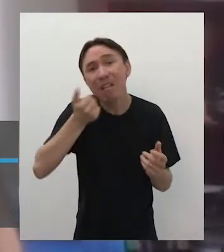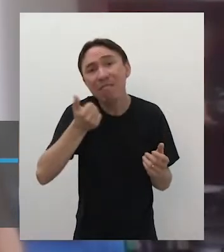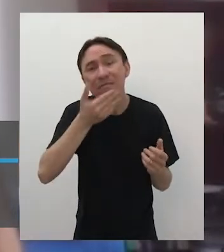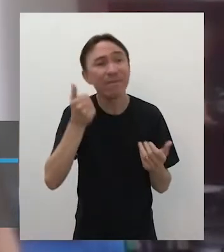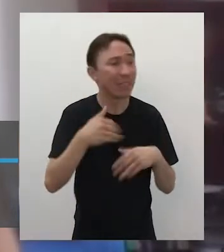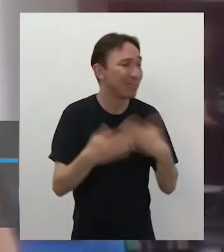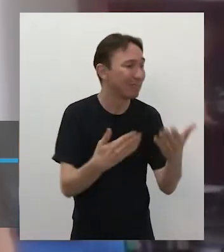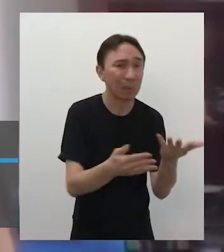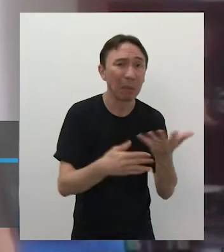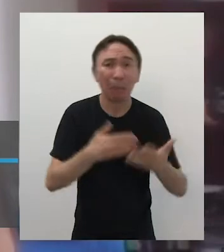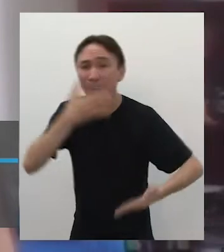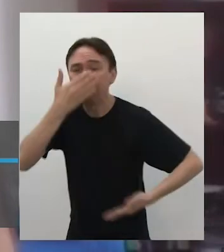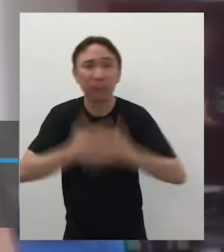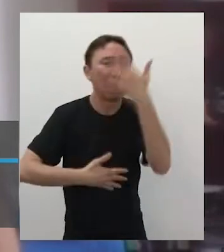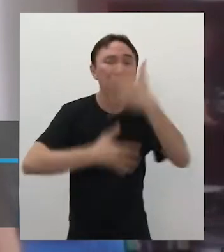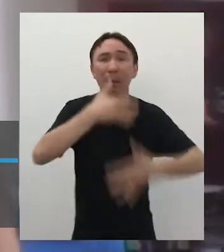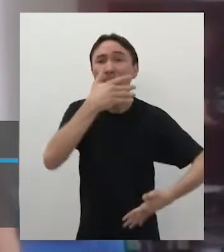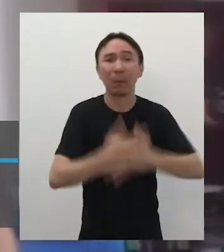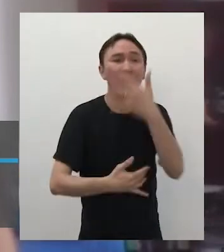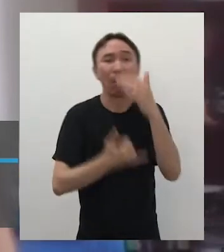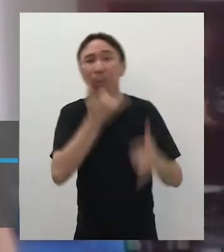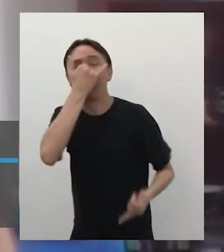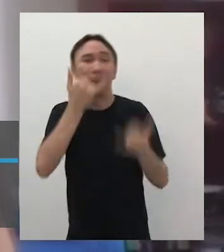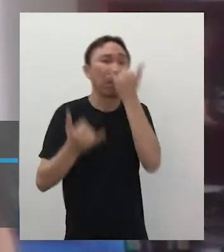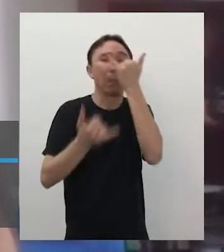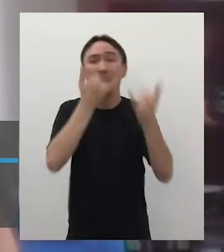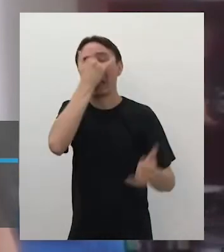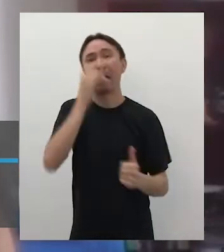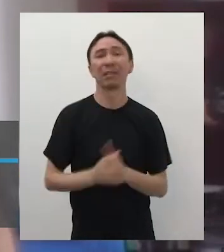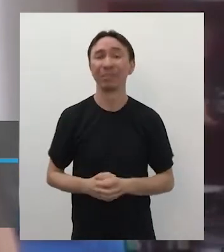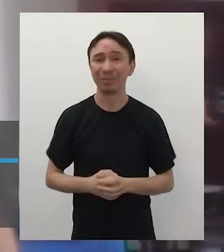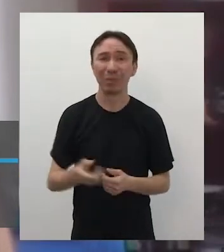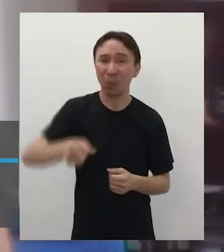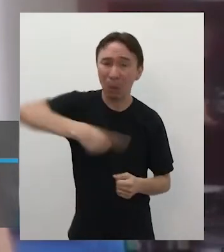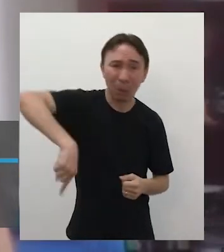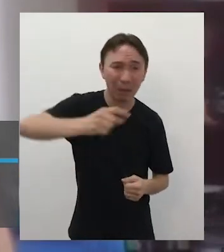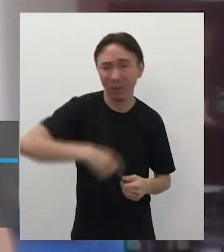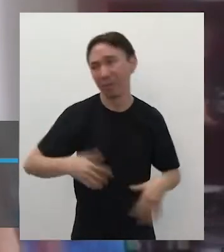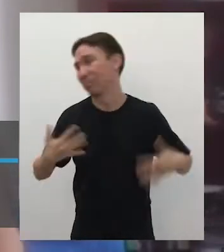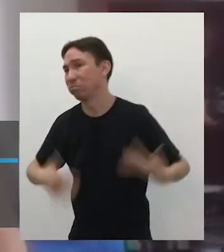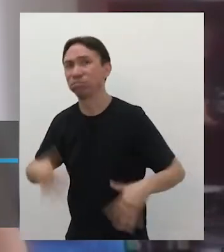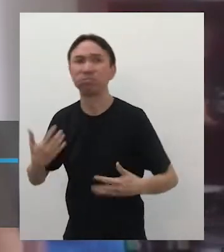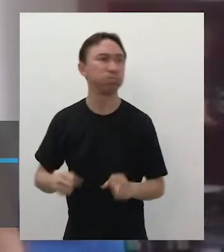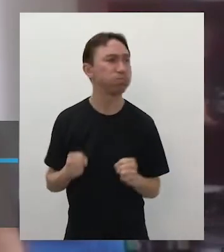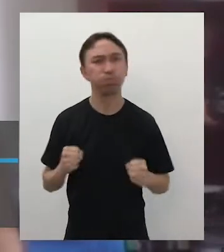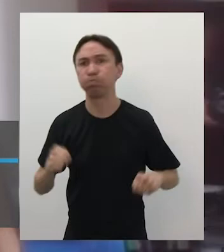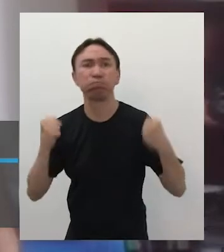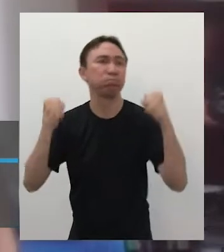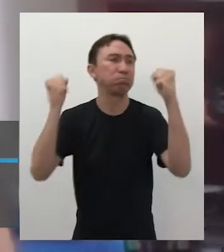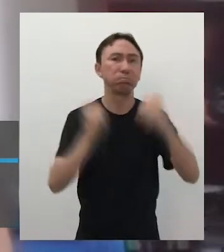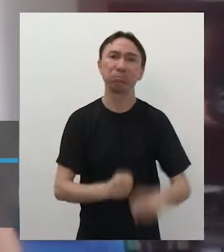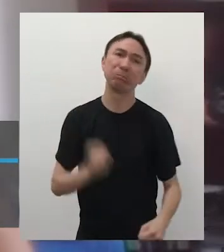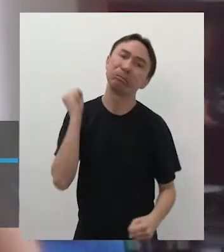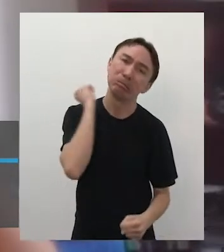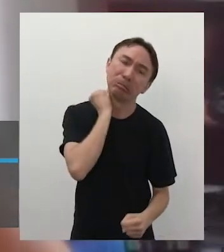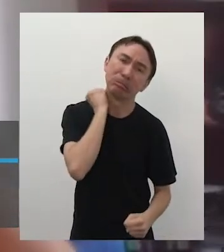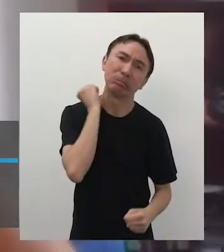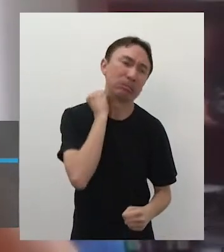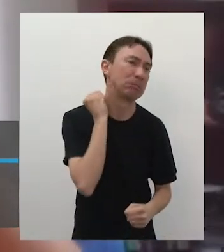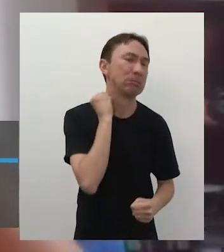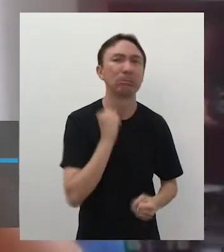quanto tempo a gente precisa para aquilo, a gente acaba se embananando no meio do dia, perdendo tempo com tarefas que muitas vezes a